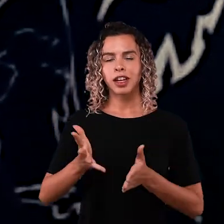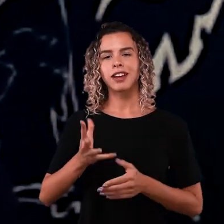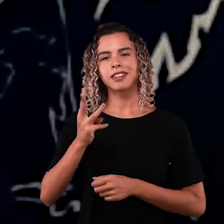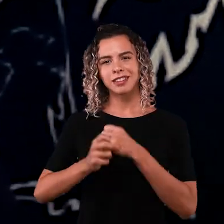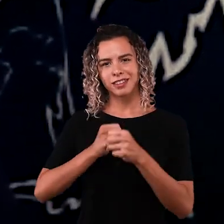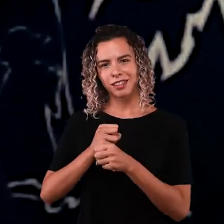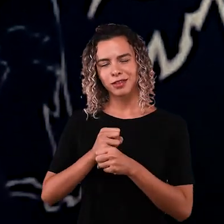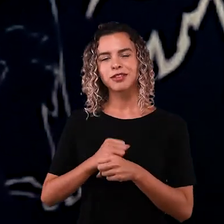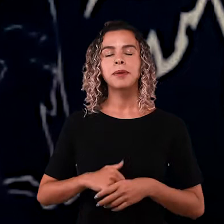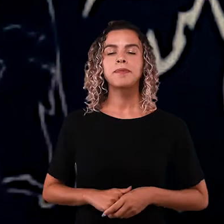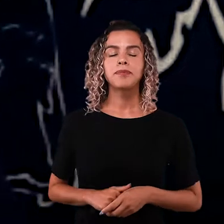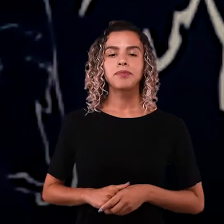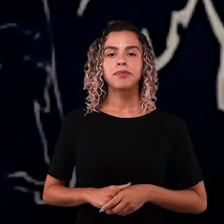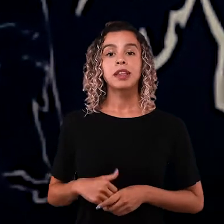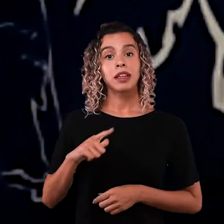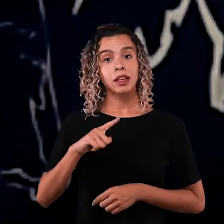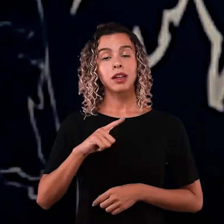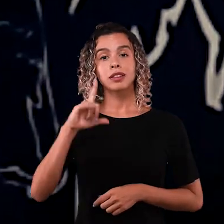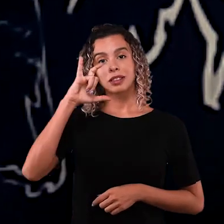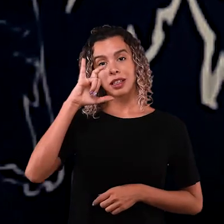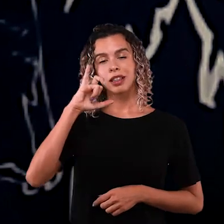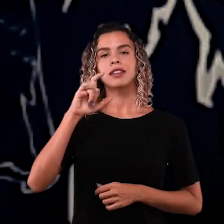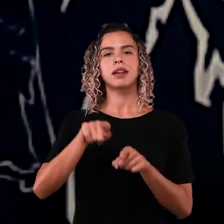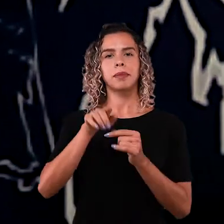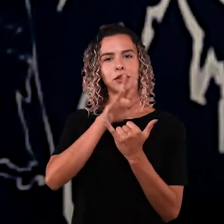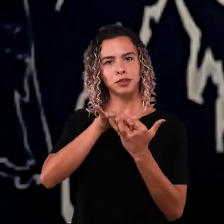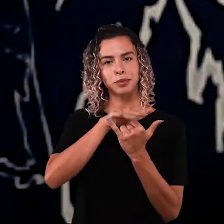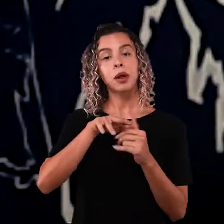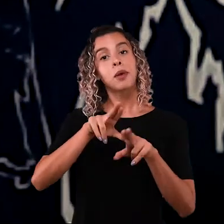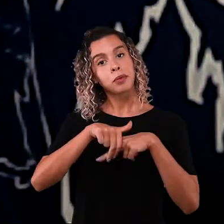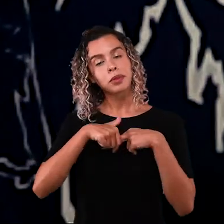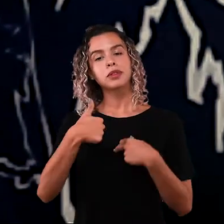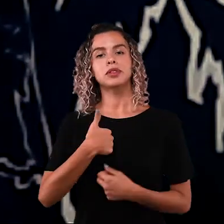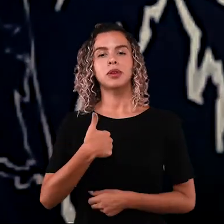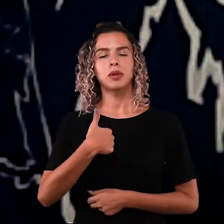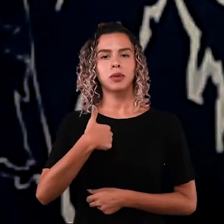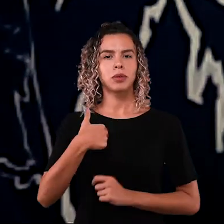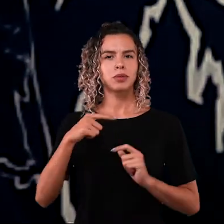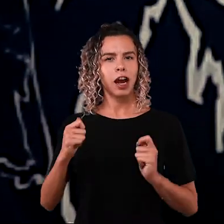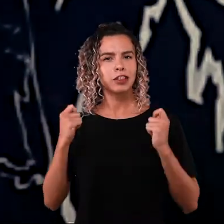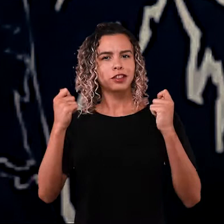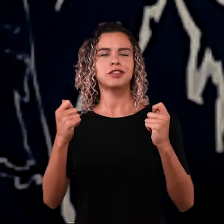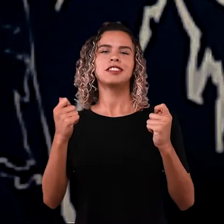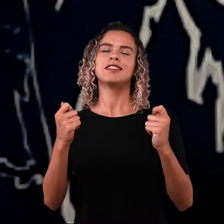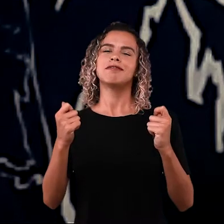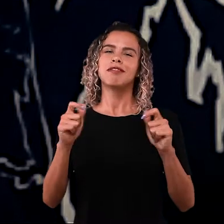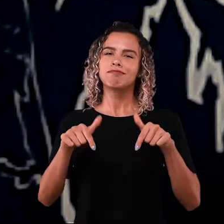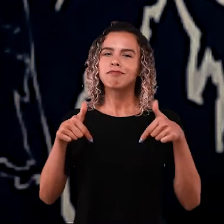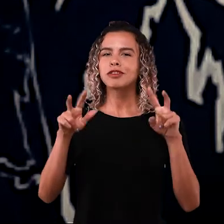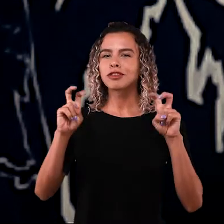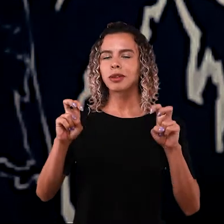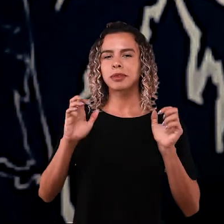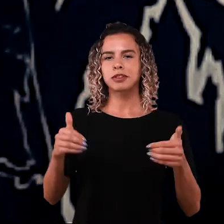estou no 3º ano da faculdade. Eu tenho uma página no Instagram e no YouTube, e por conta disso eu acabei me tornando um ativista da